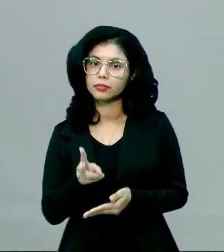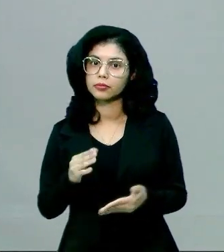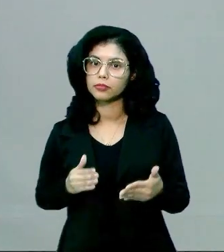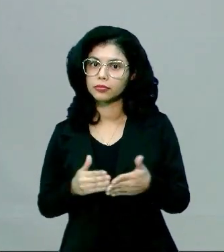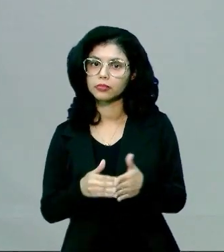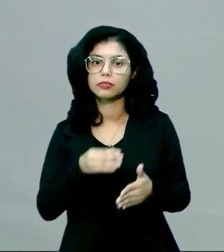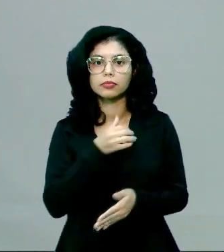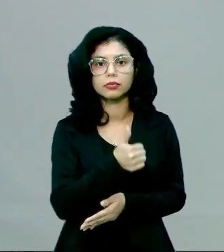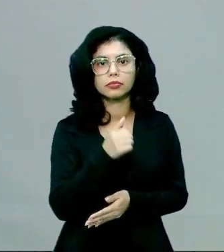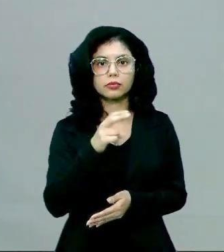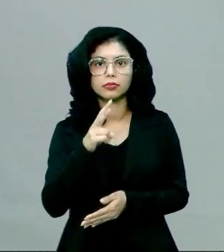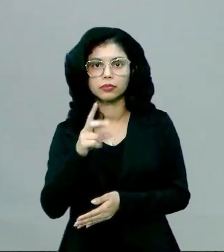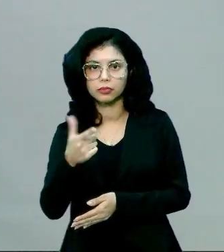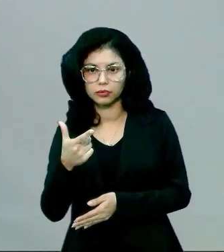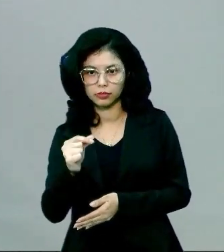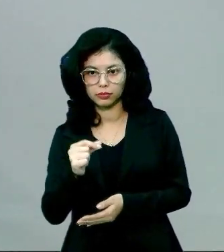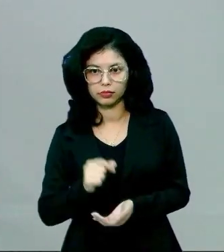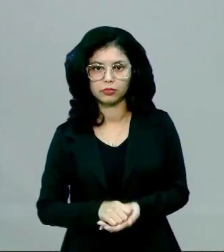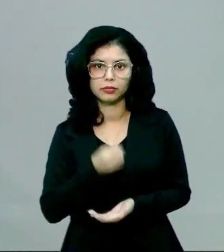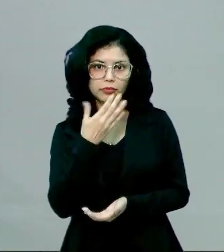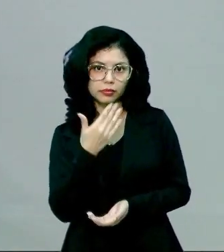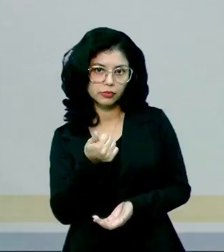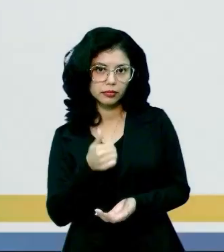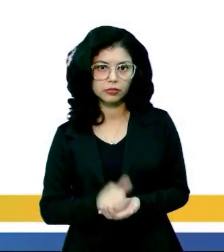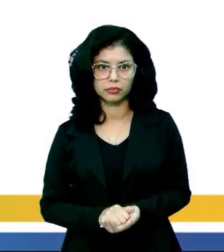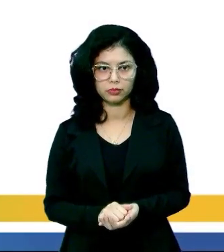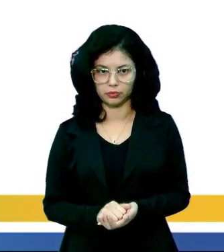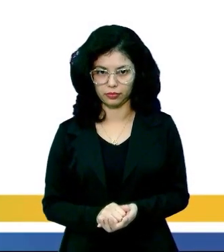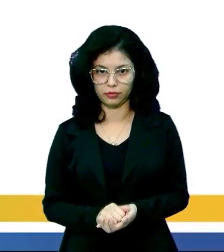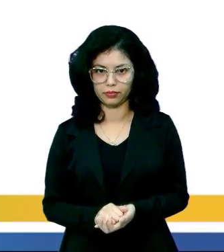limite, mais 120. Tudo bem?